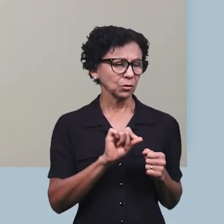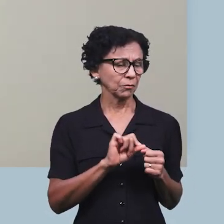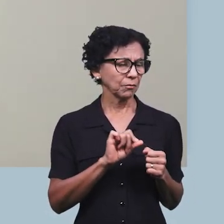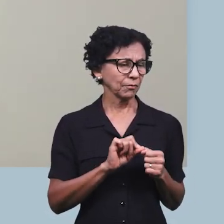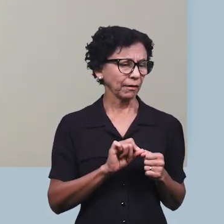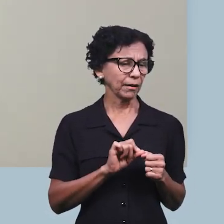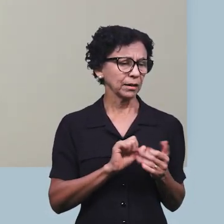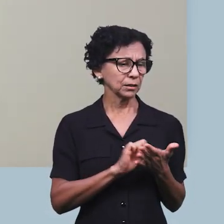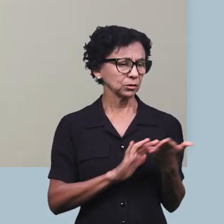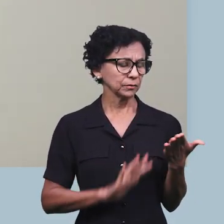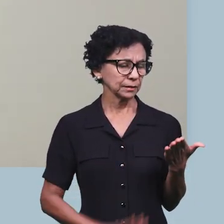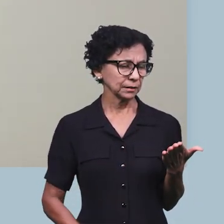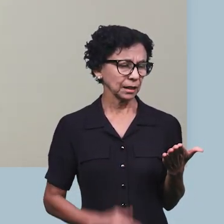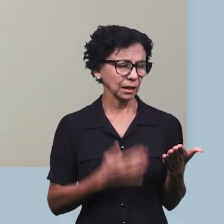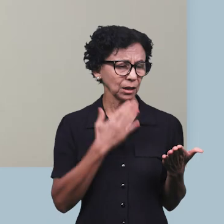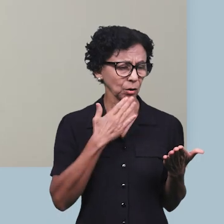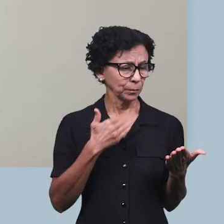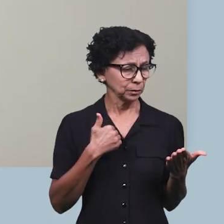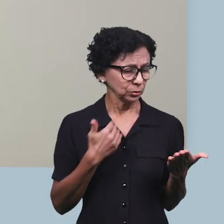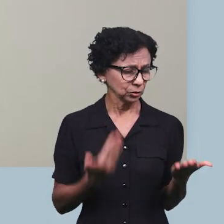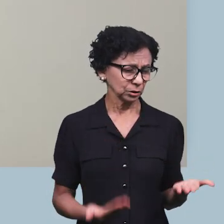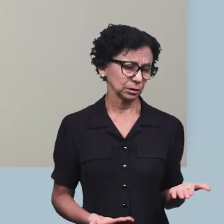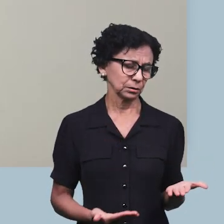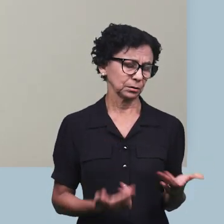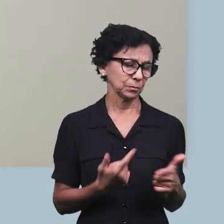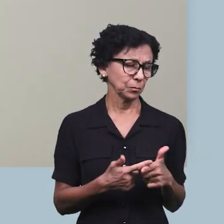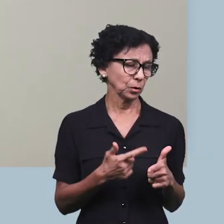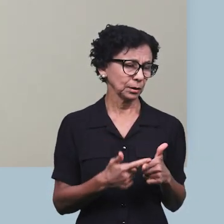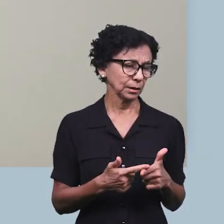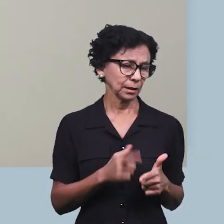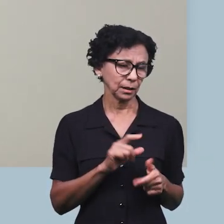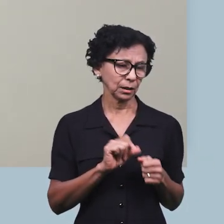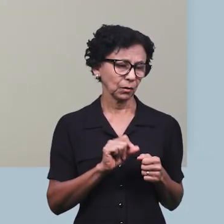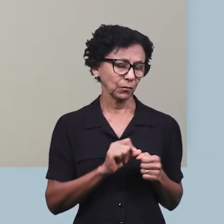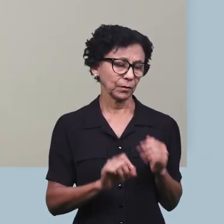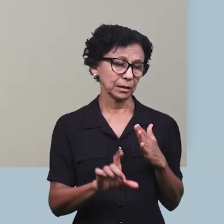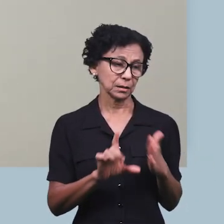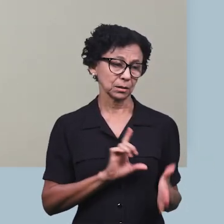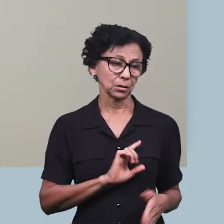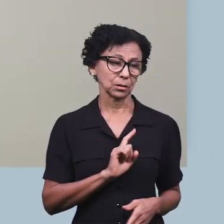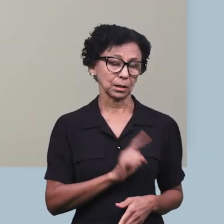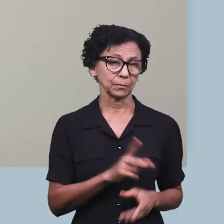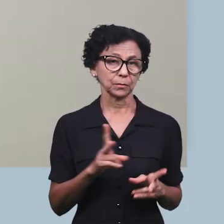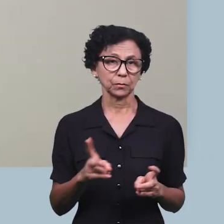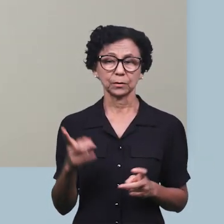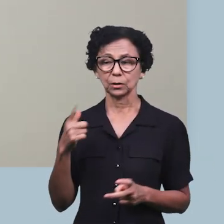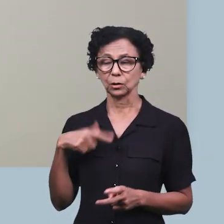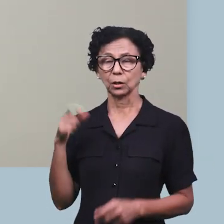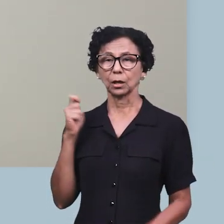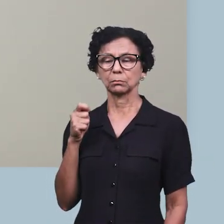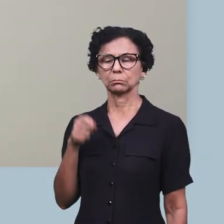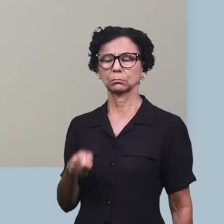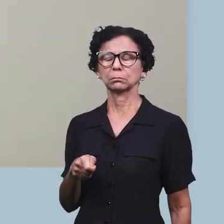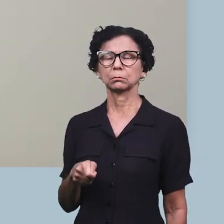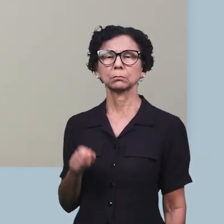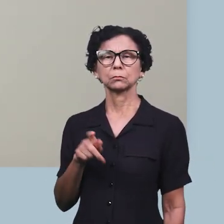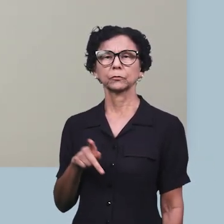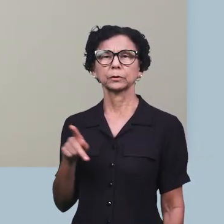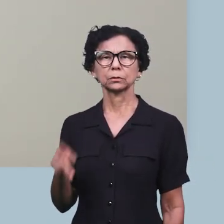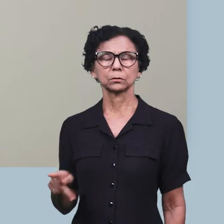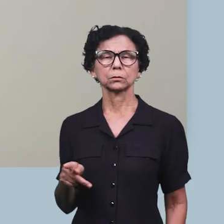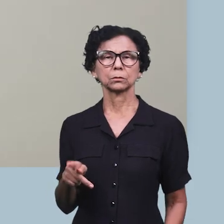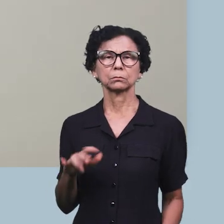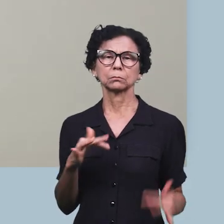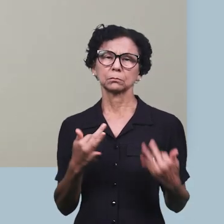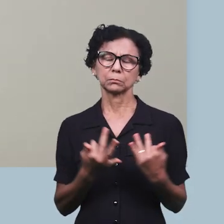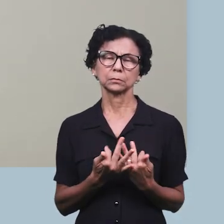naquele momento, não realizou aquele pedido que você fez, porque ela precisa entender também a autoridade que nós temos, seja